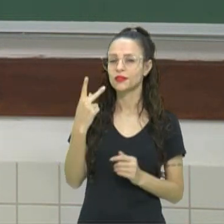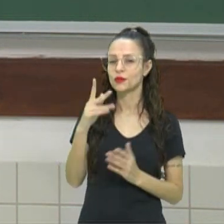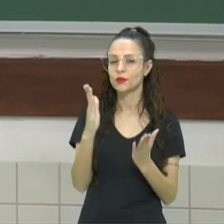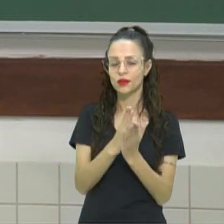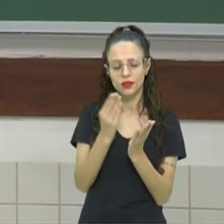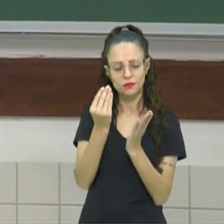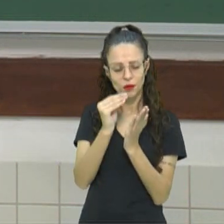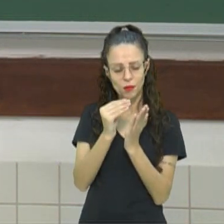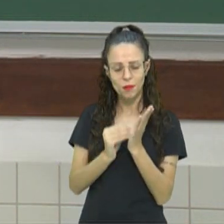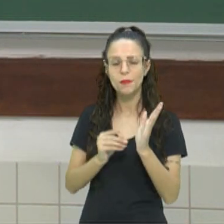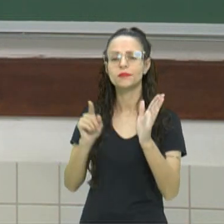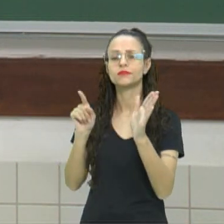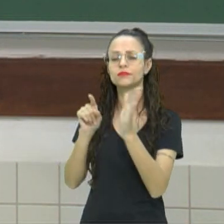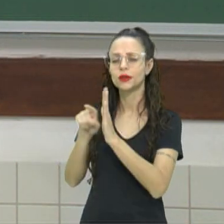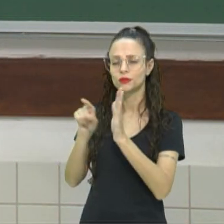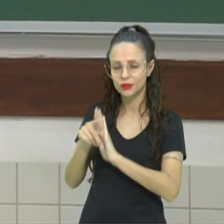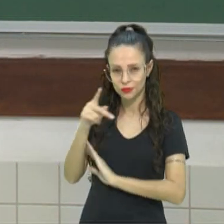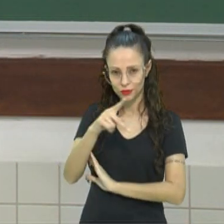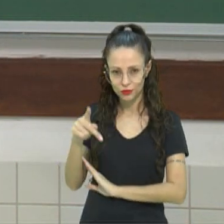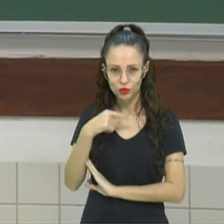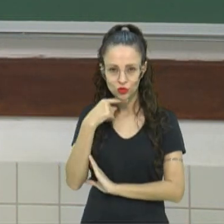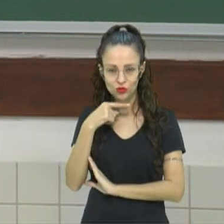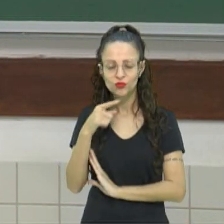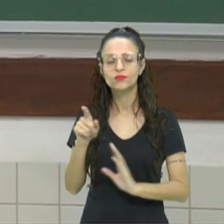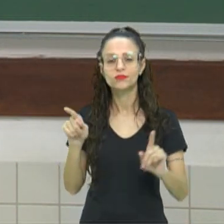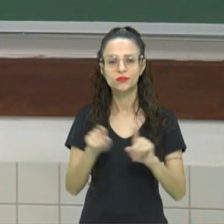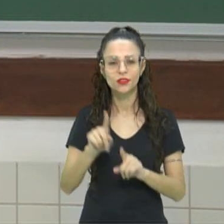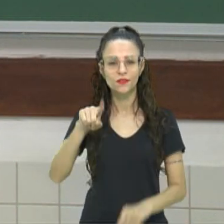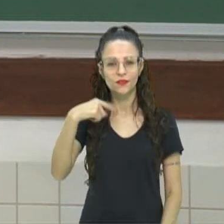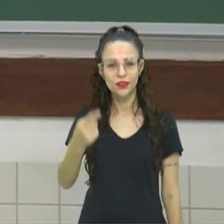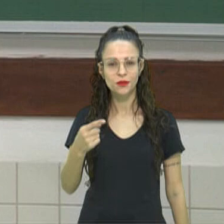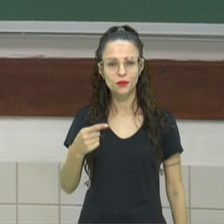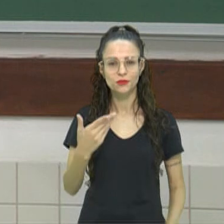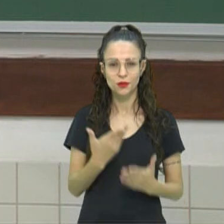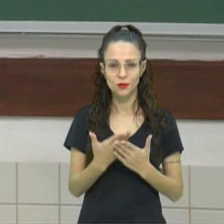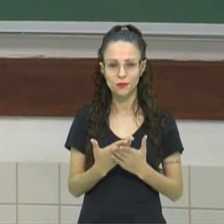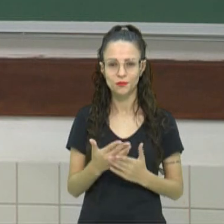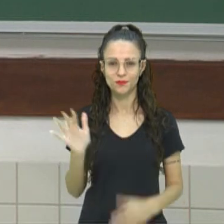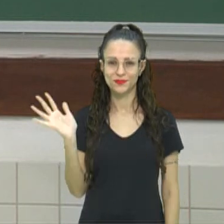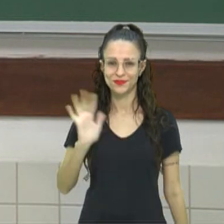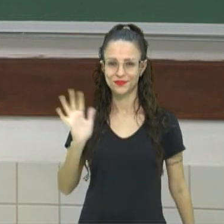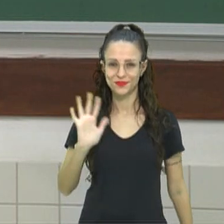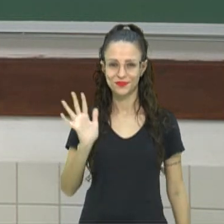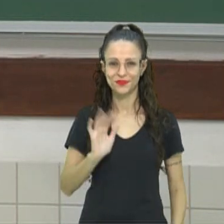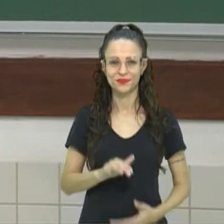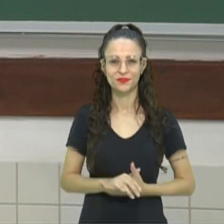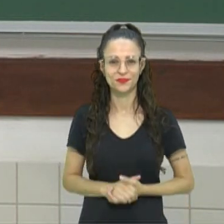as suas dúvidas, perguntar para o professor e a gente se vê na próxima aula, beleza? Tchau!